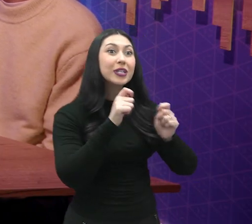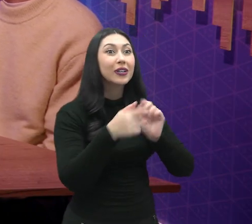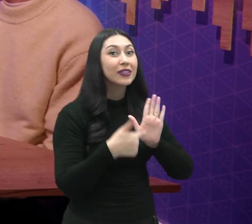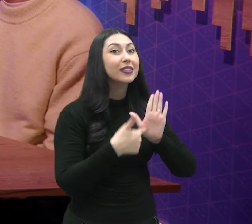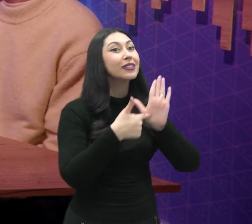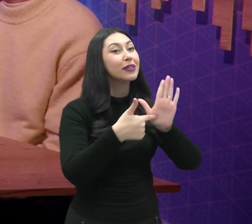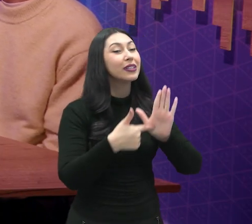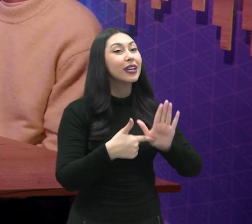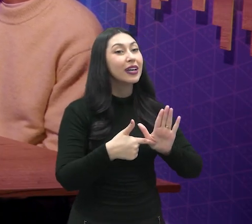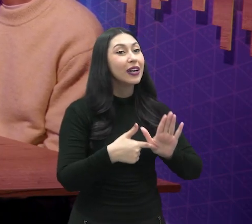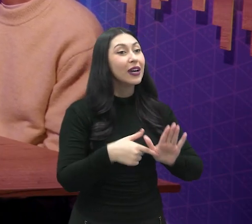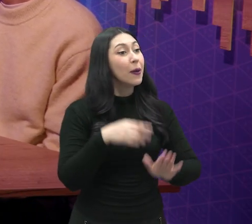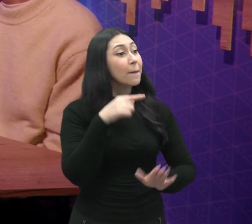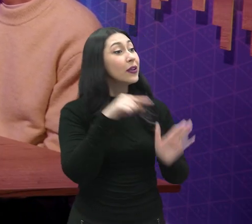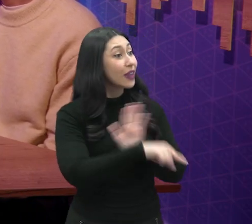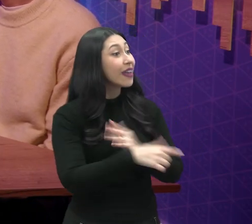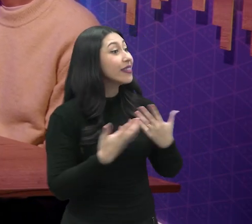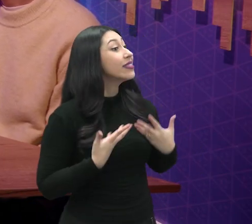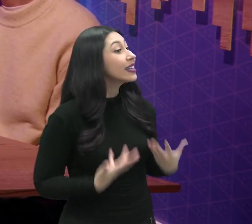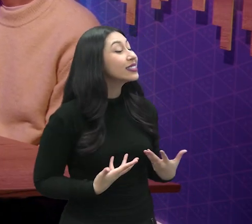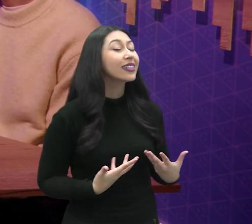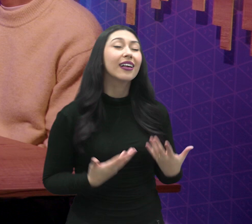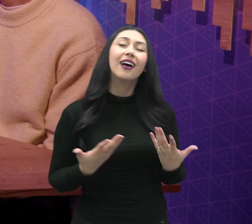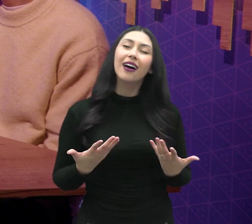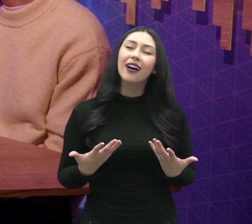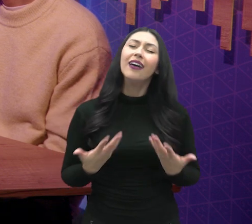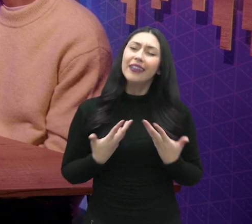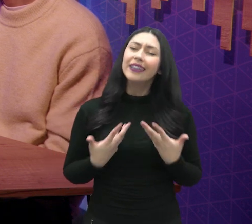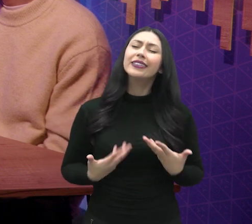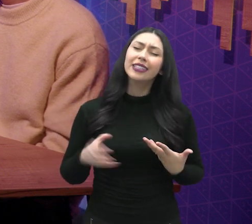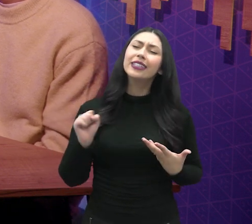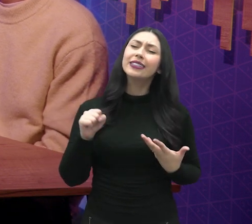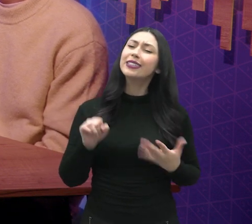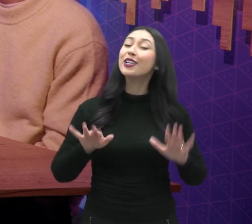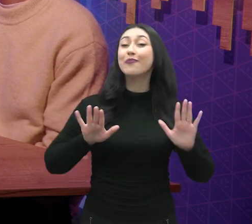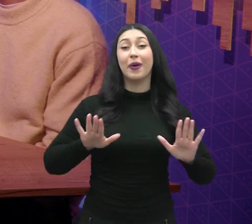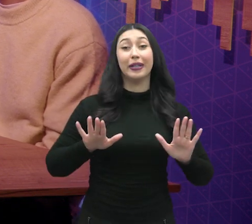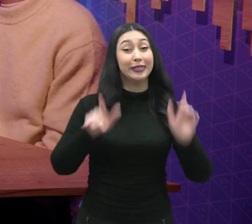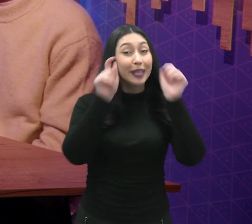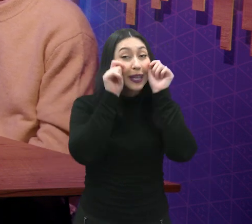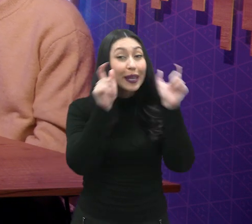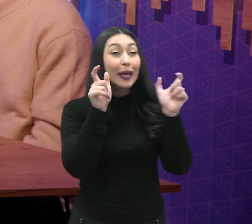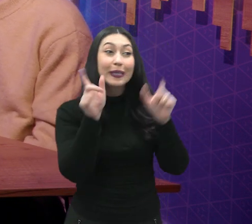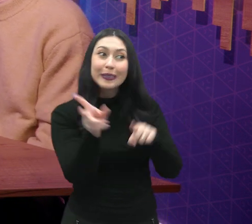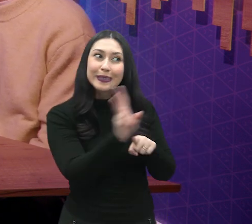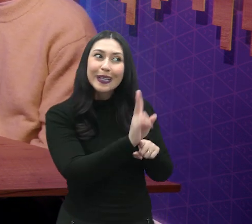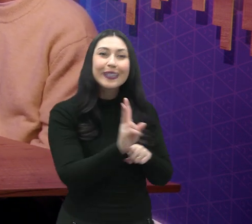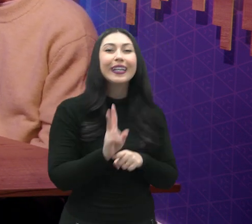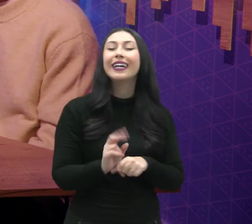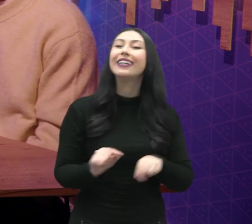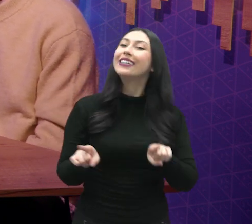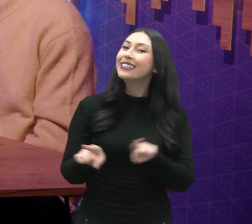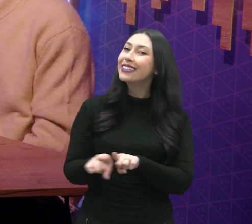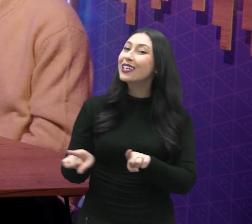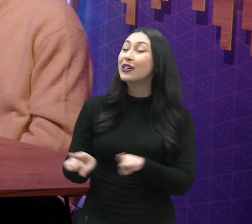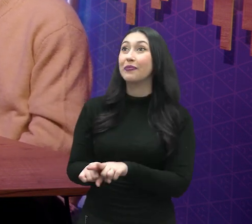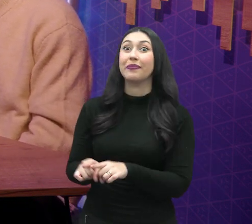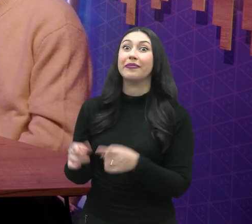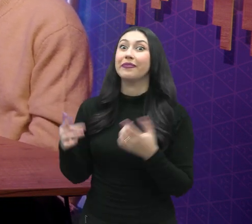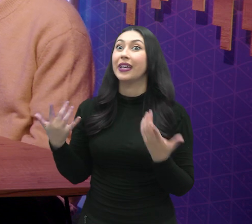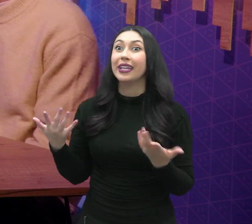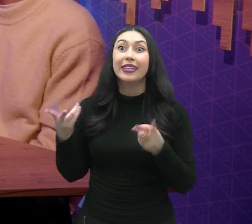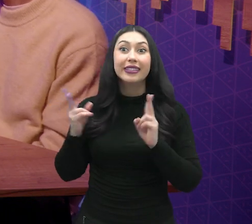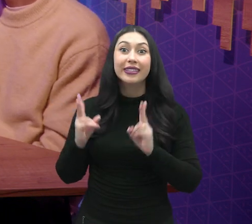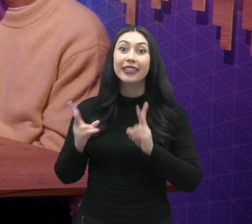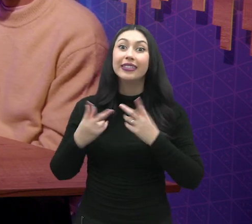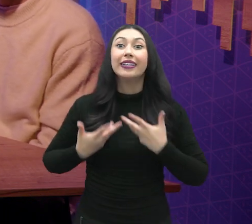bem disso. Sim. O Bonner perguntando pra ela, tá cansada, Renata? Ela fala, tô cansada, mas estamos atentos e vigilantes. E tem a nossa rainha